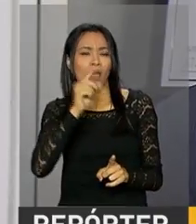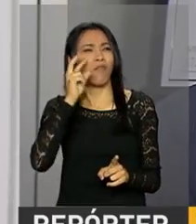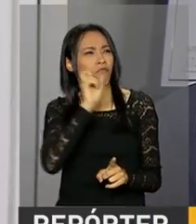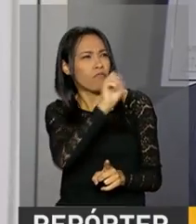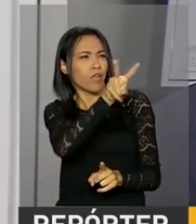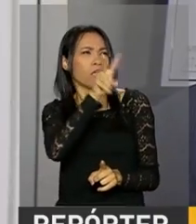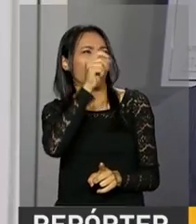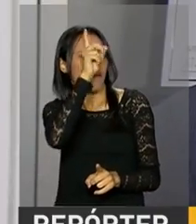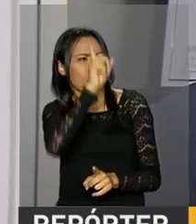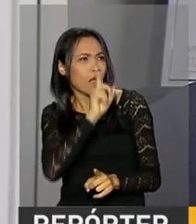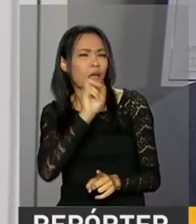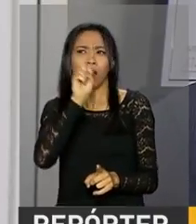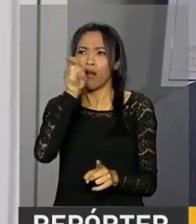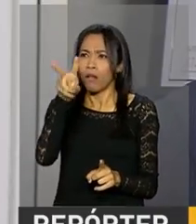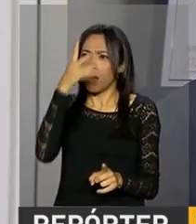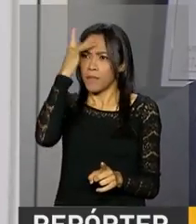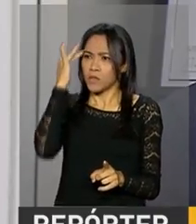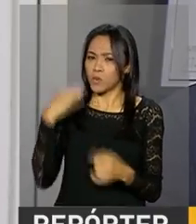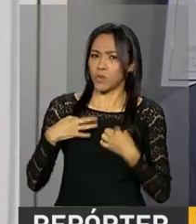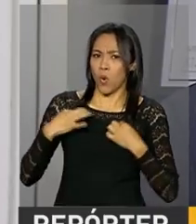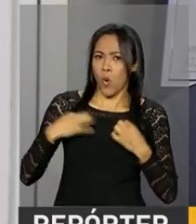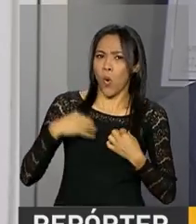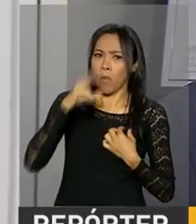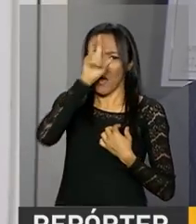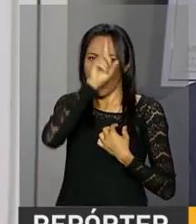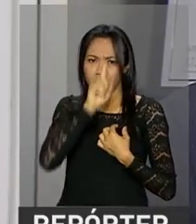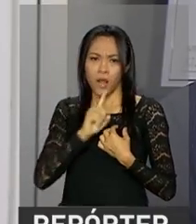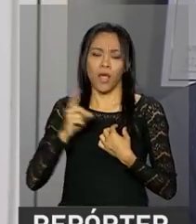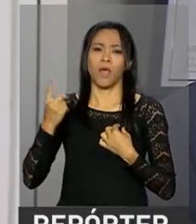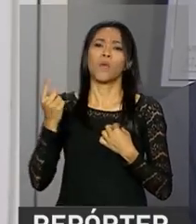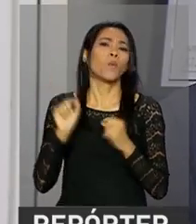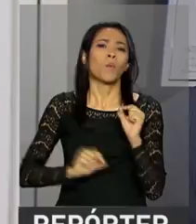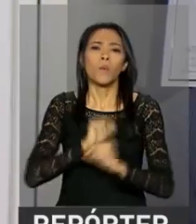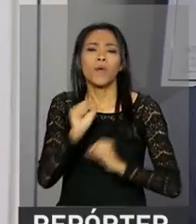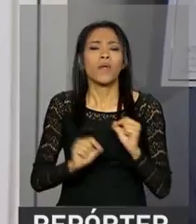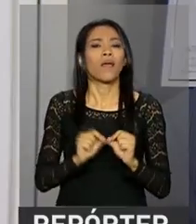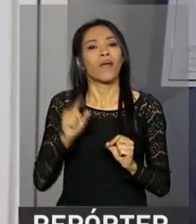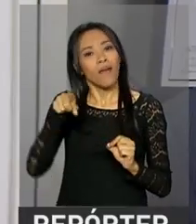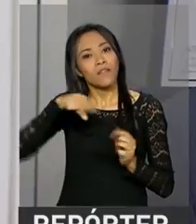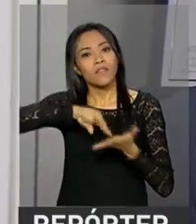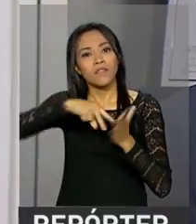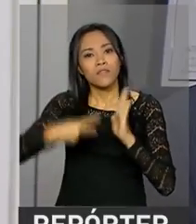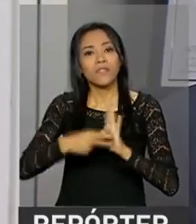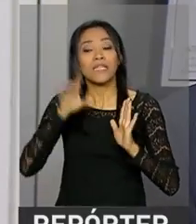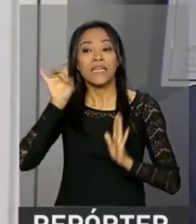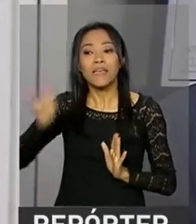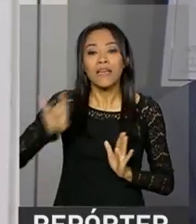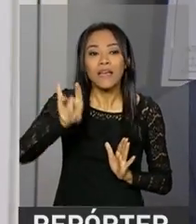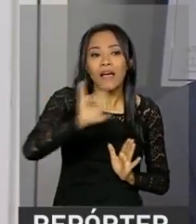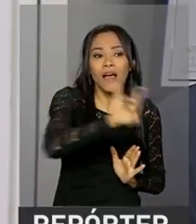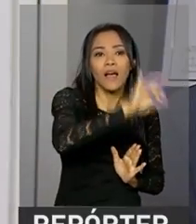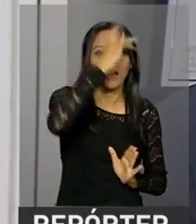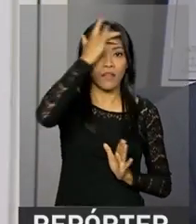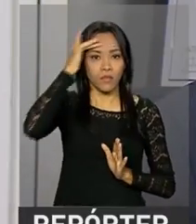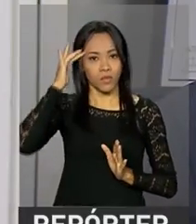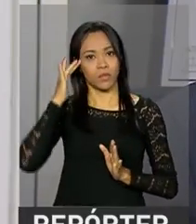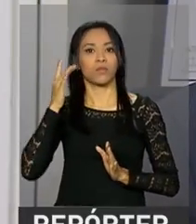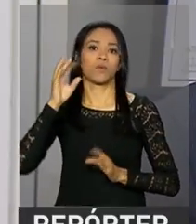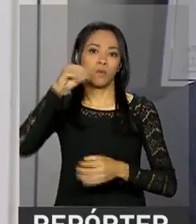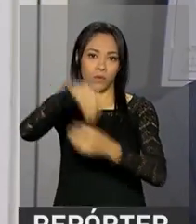vemos as pessoas usando peças amarelas este é o momento para fazermos com que cada um de nós da